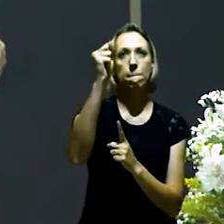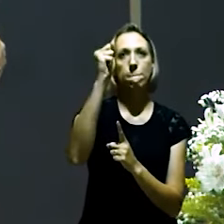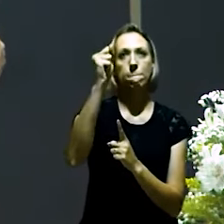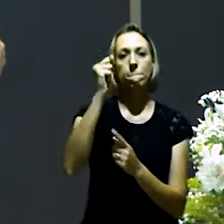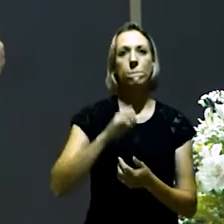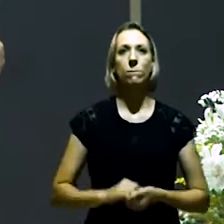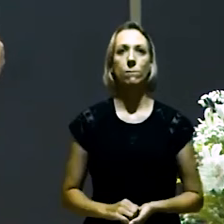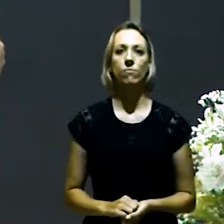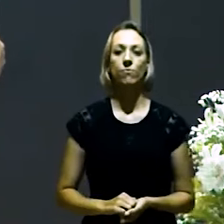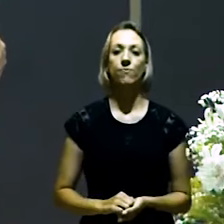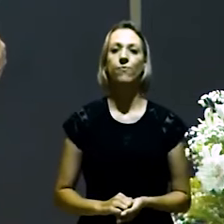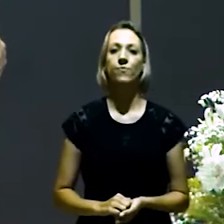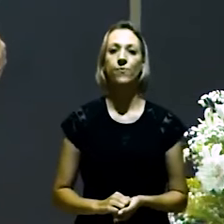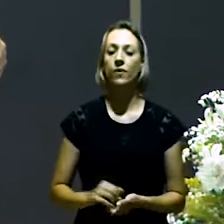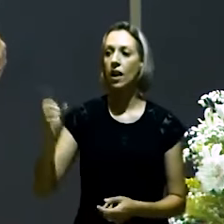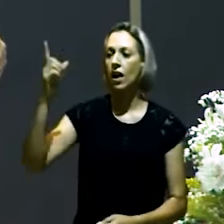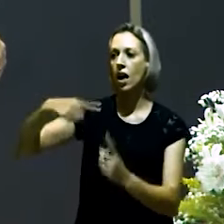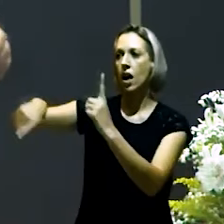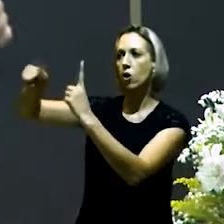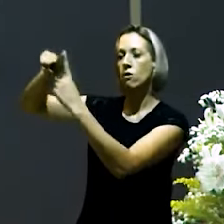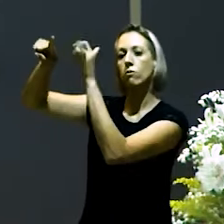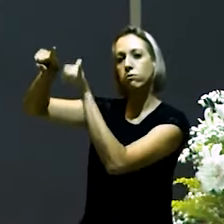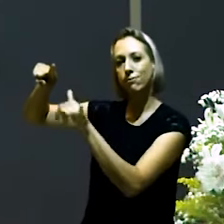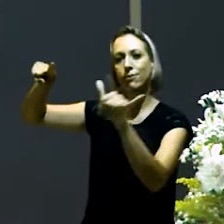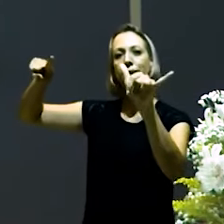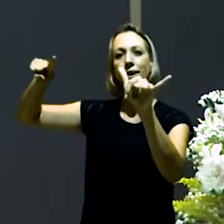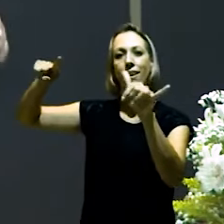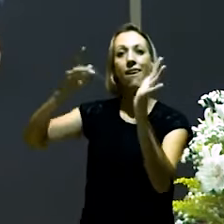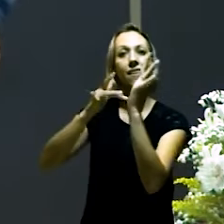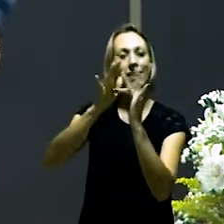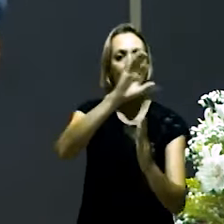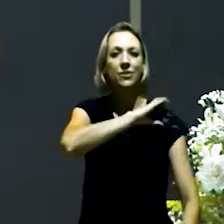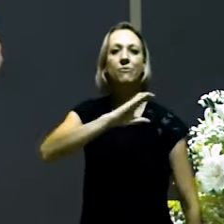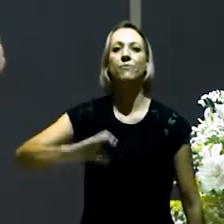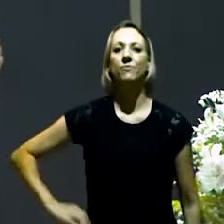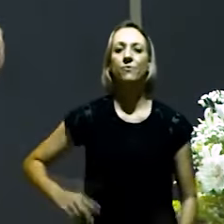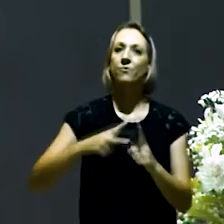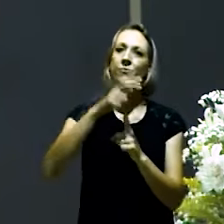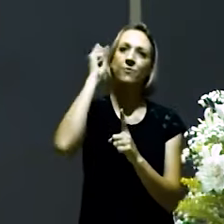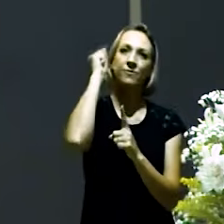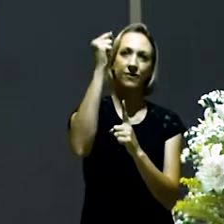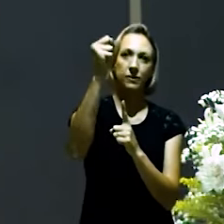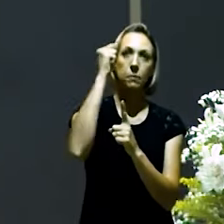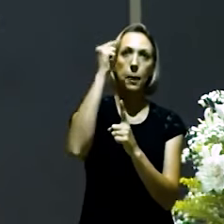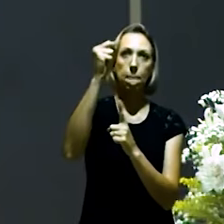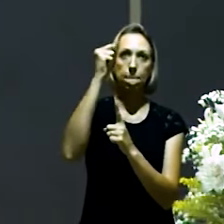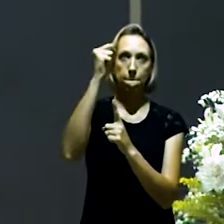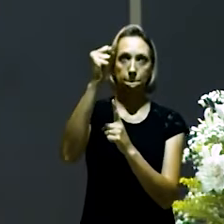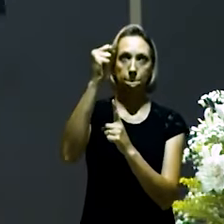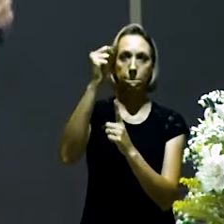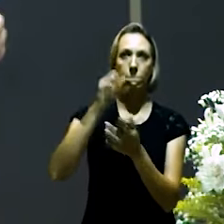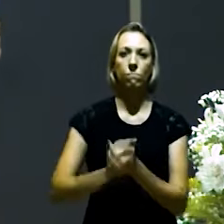é a mensagem da cruz. Essa é a mensagem da cruz. Ele despojou,